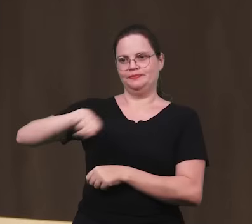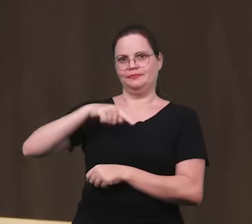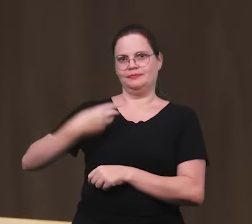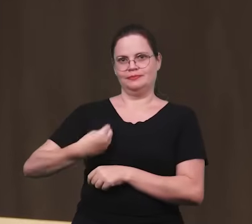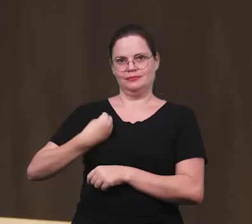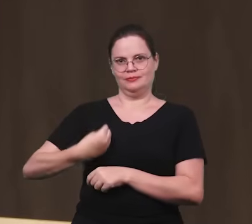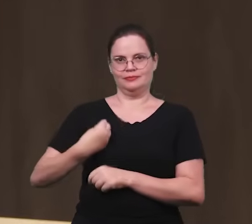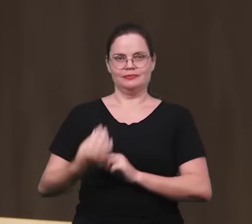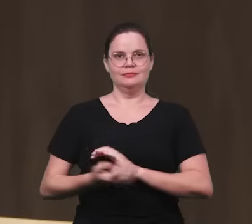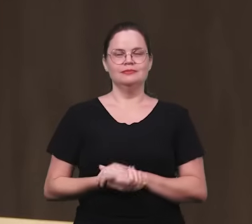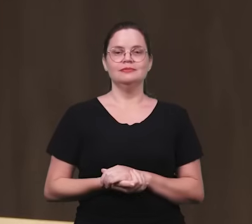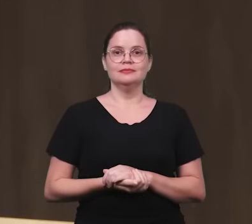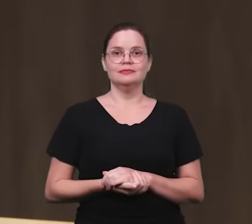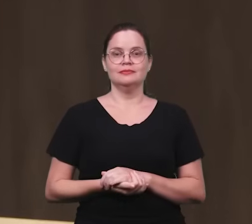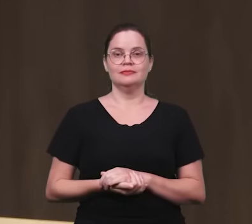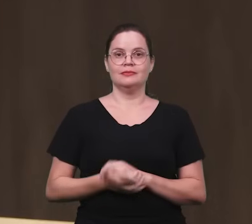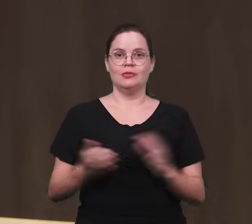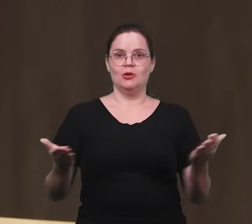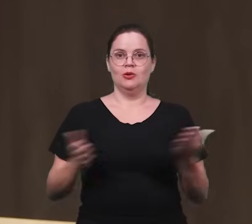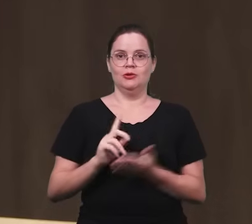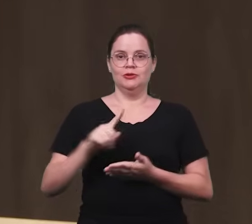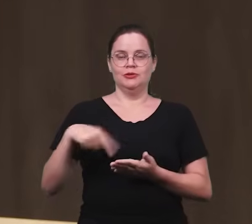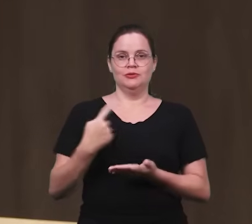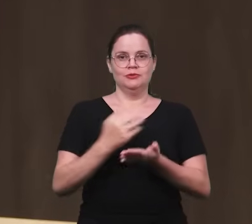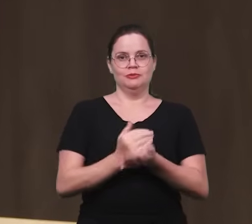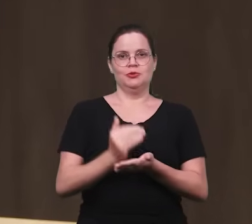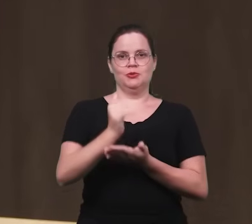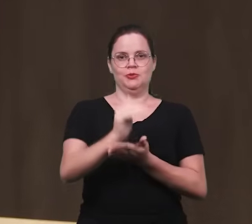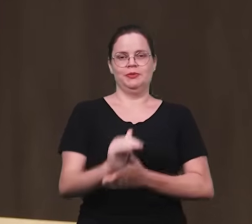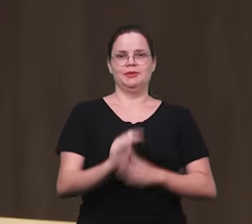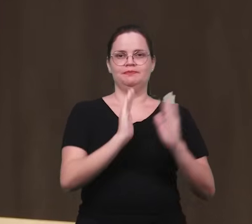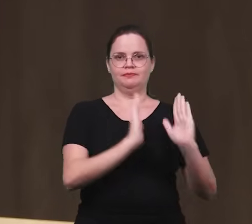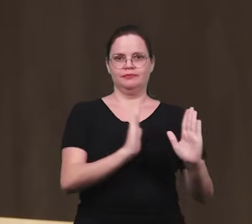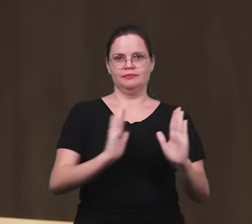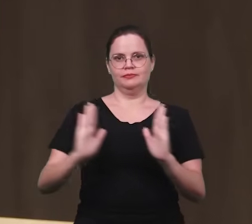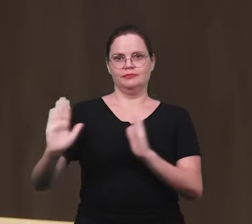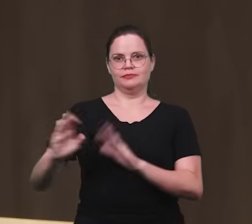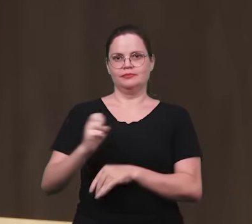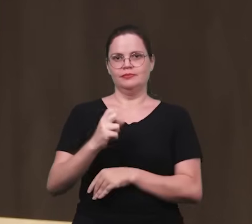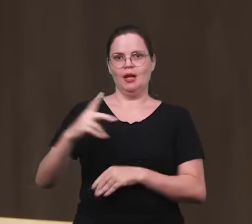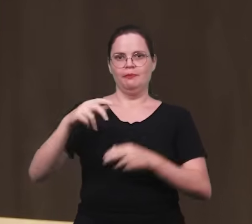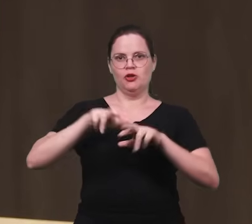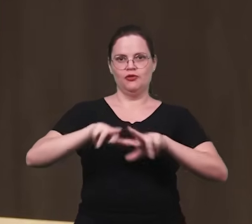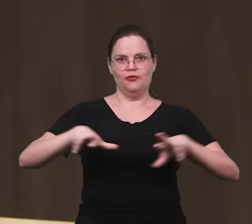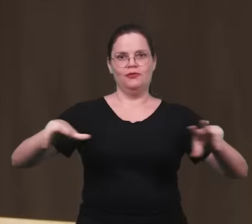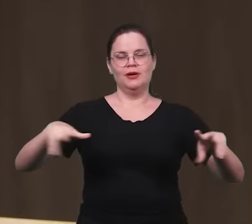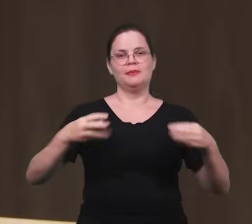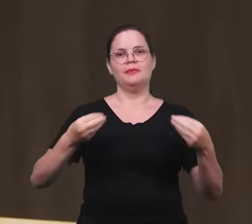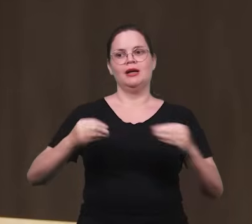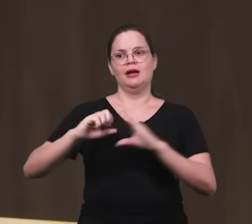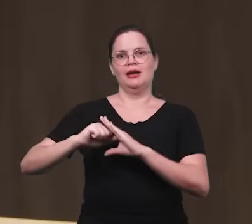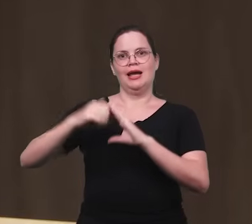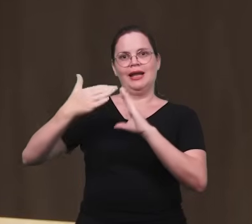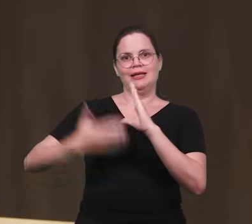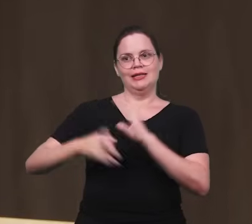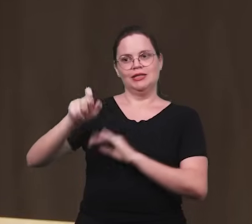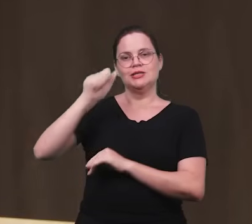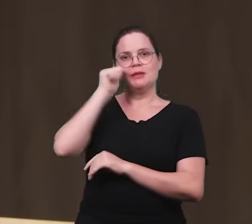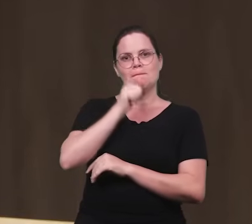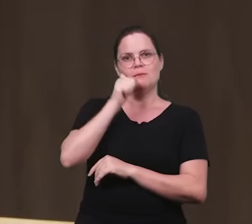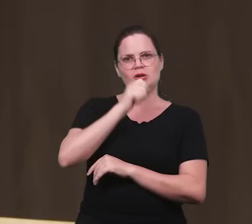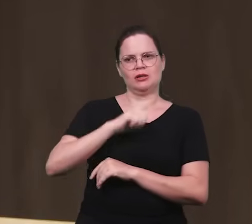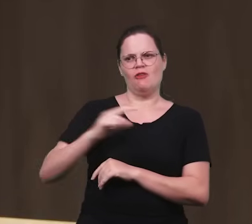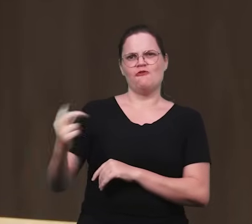somos. Hoje iniciaremos uma sequência de programas sobre as características da mulher